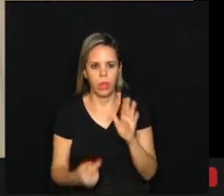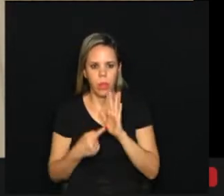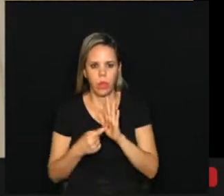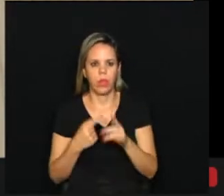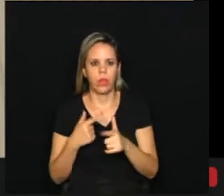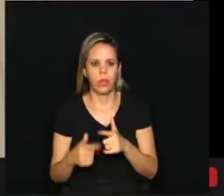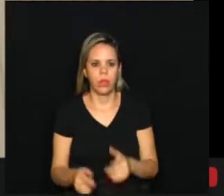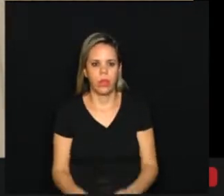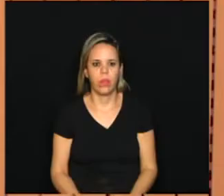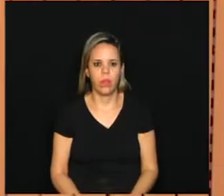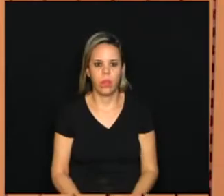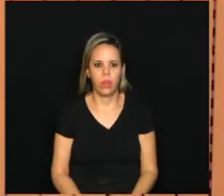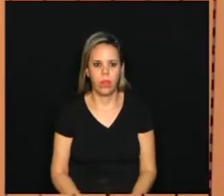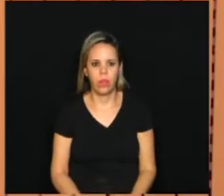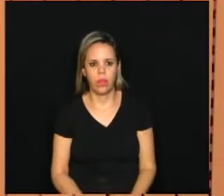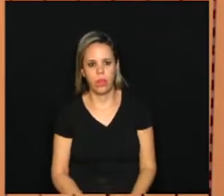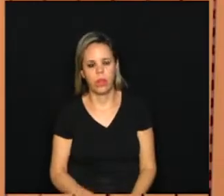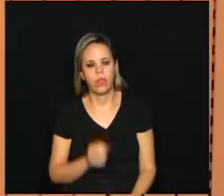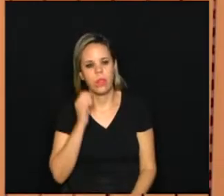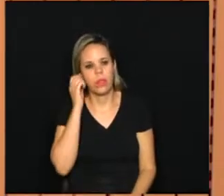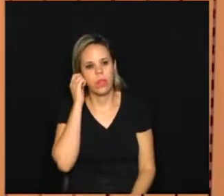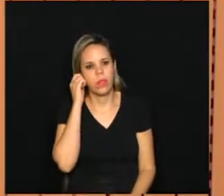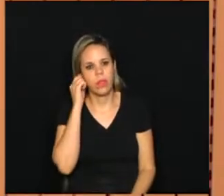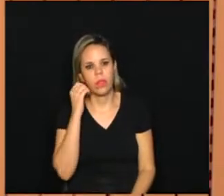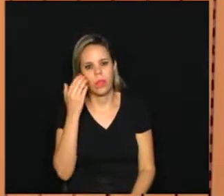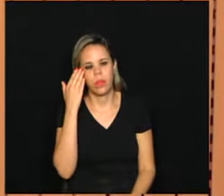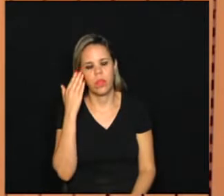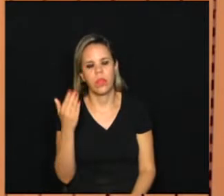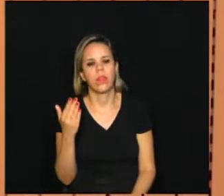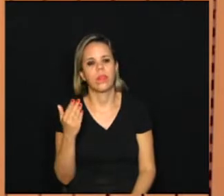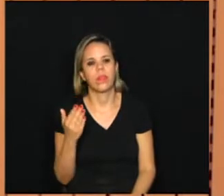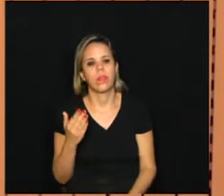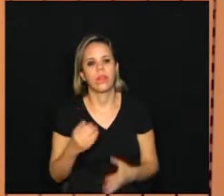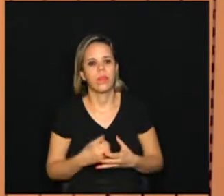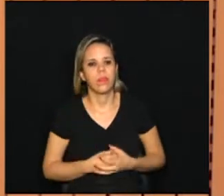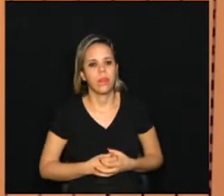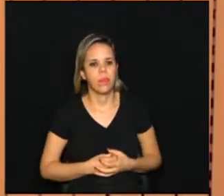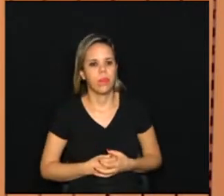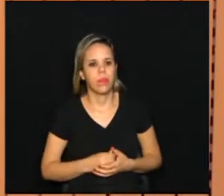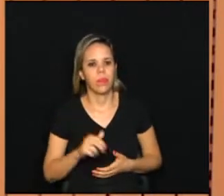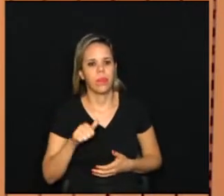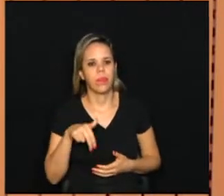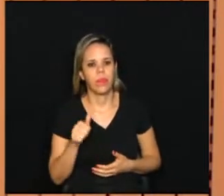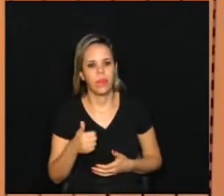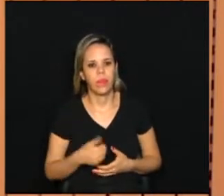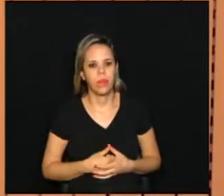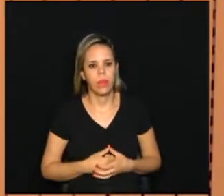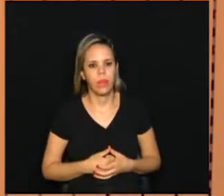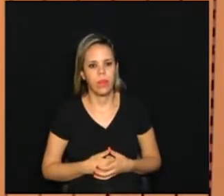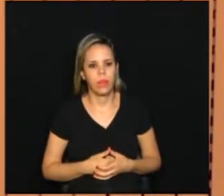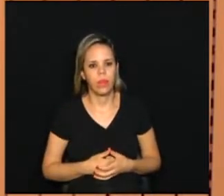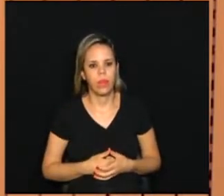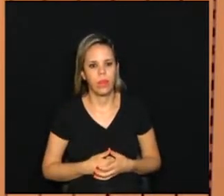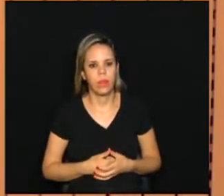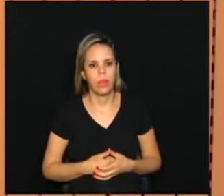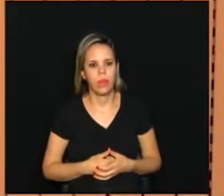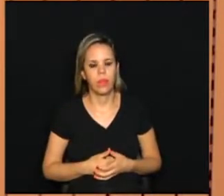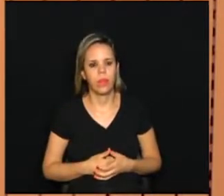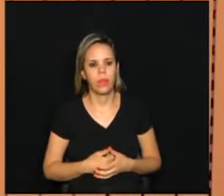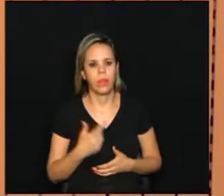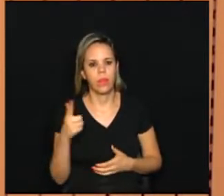situação. Muitíssimo obrigada, Silvia. Obrigada, Ana Carolina. Silvia, quer fazer algum